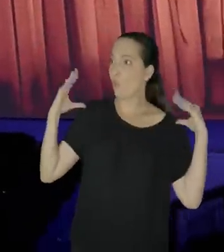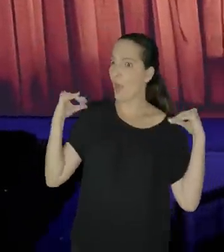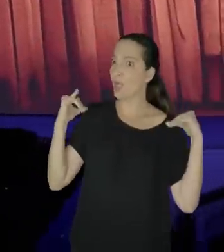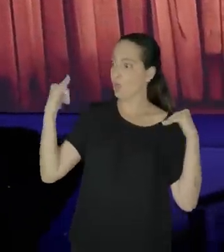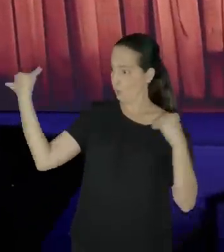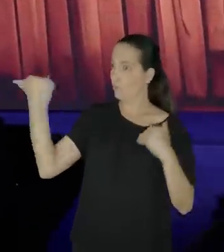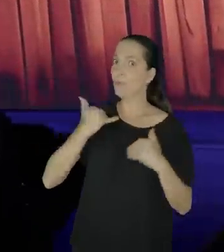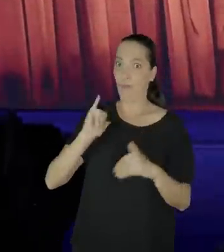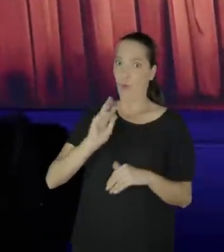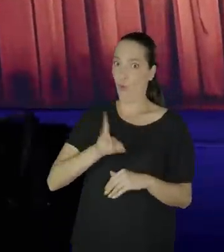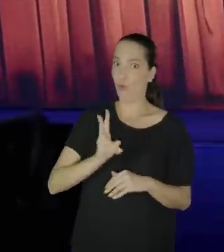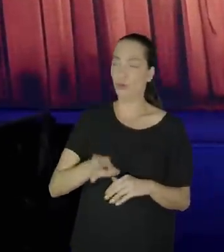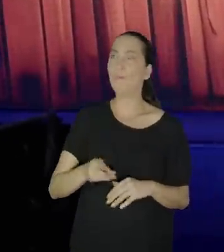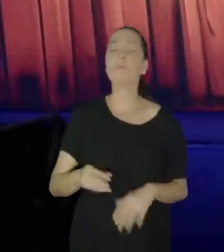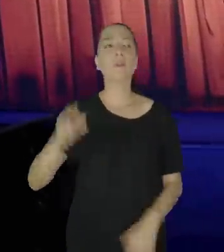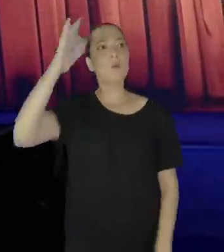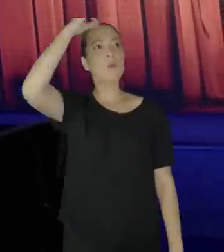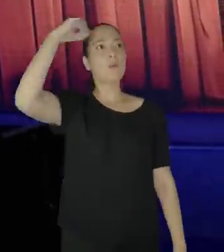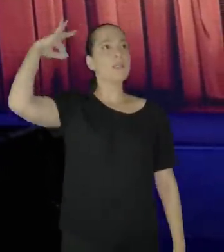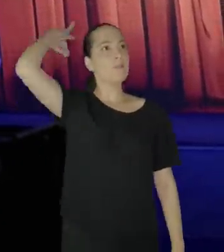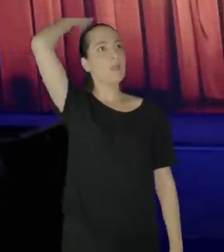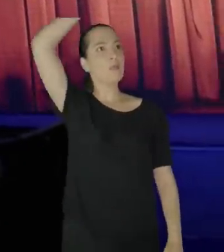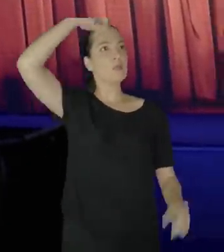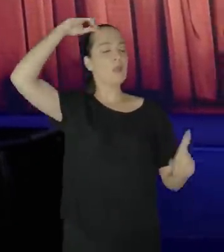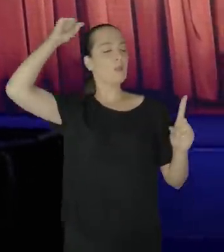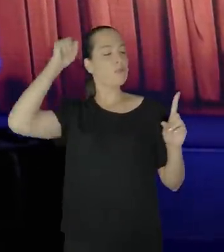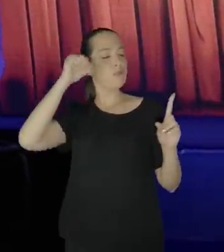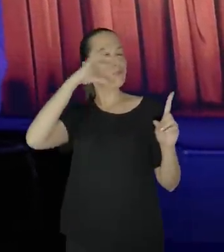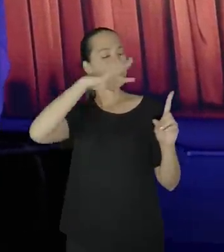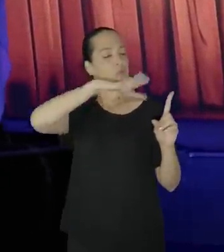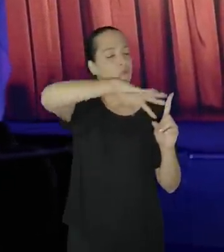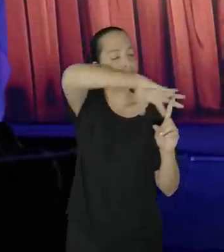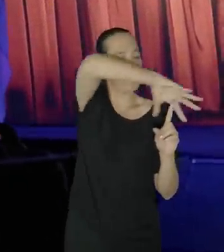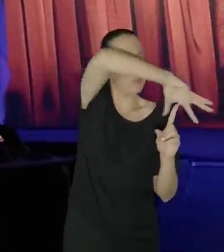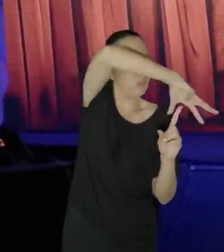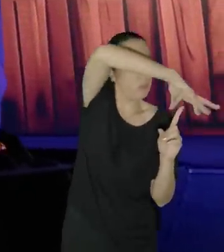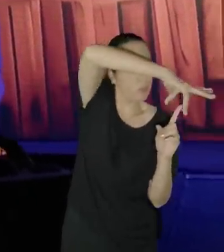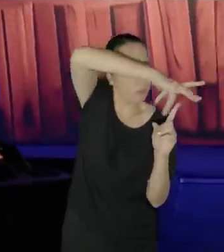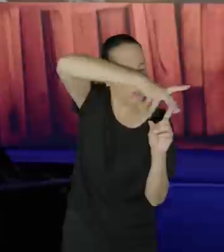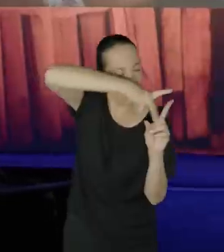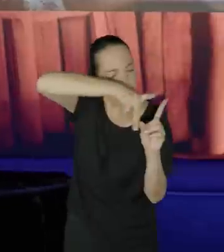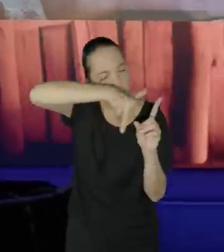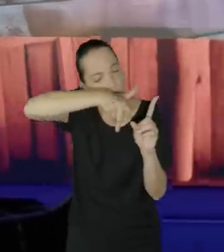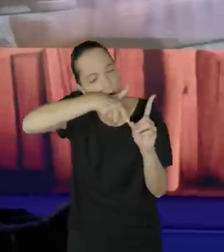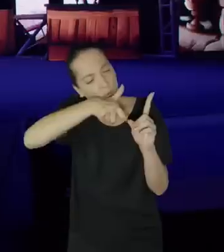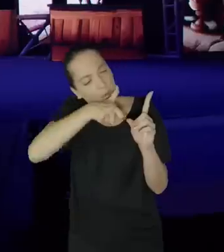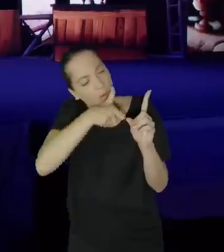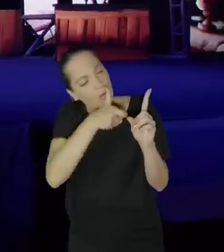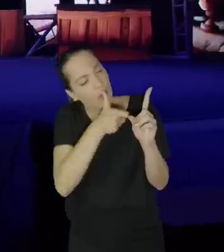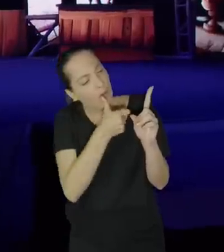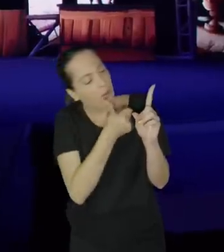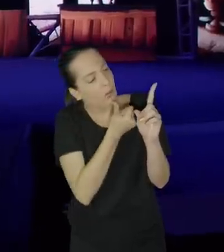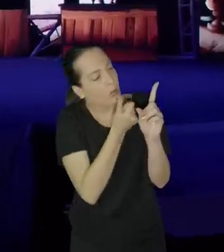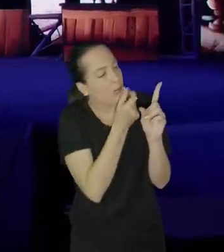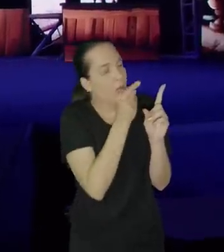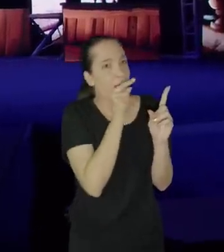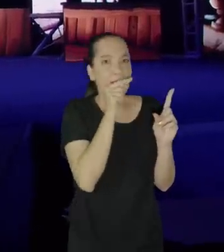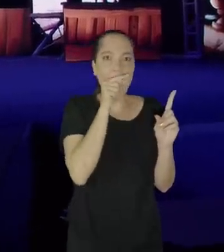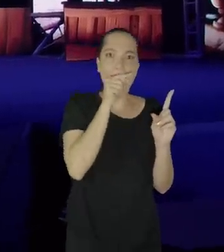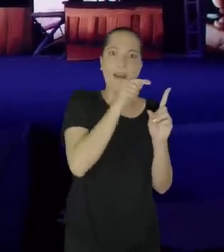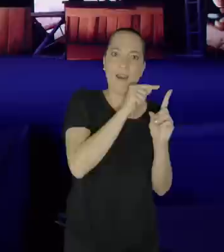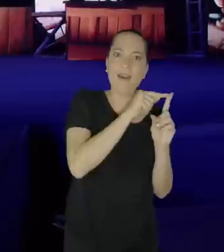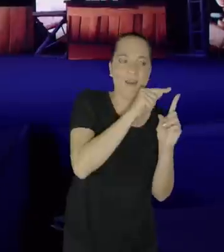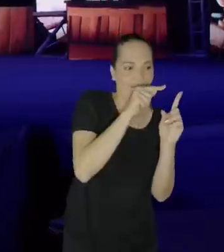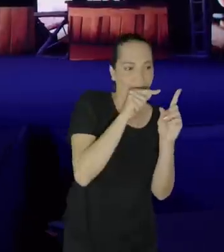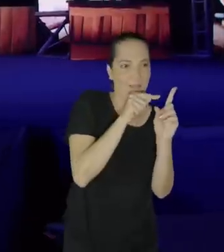O Espírito Santo virá sobre ti, e o poder do Altíssimo te envolverá com a tua sombra. E por isto, o